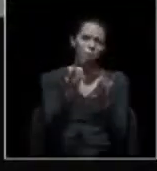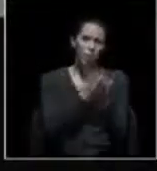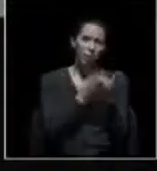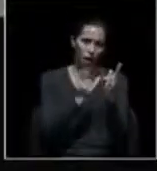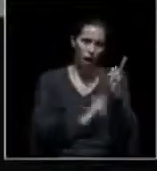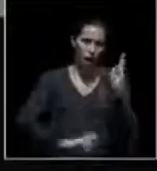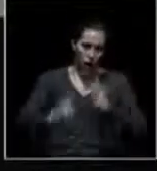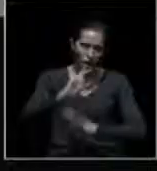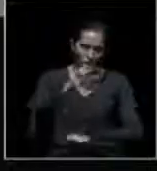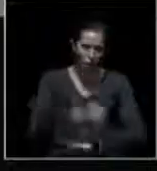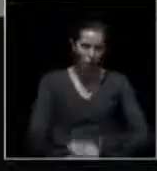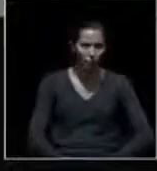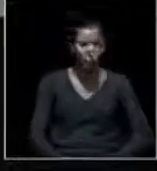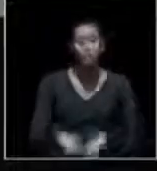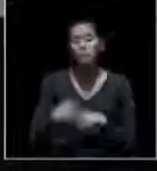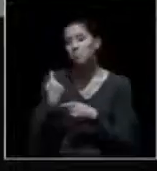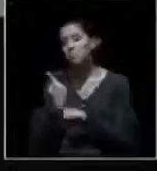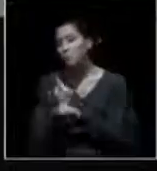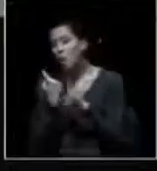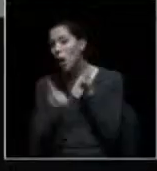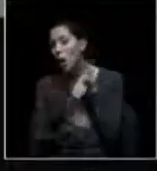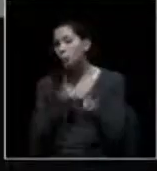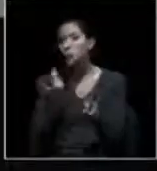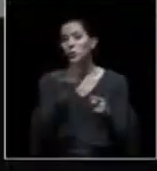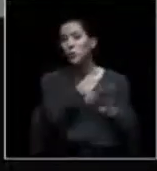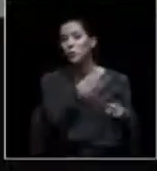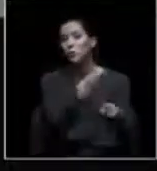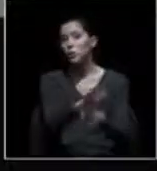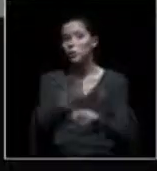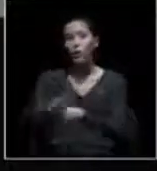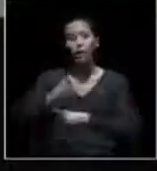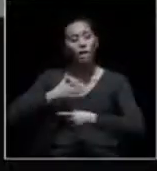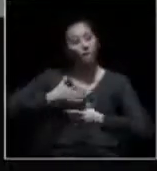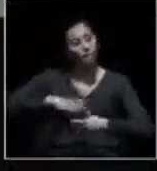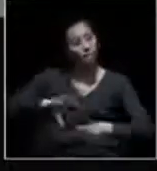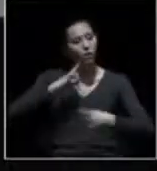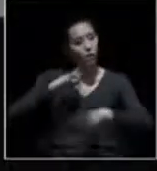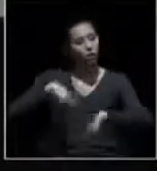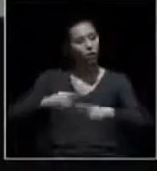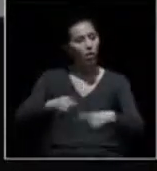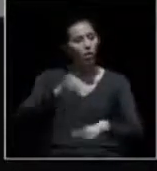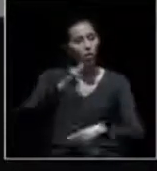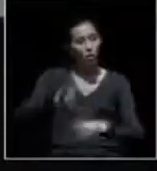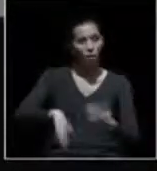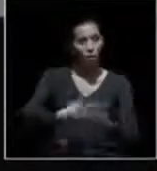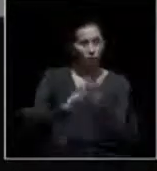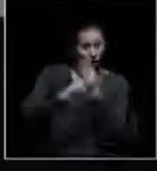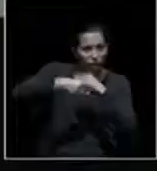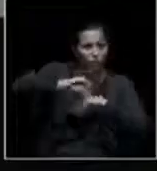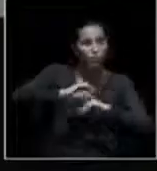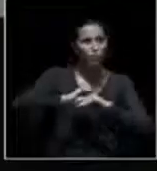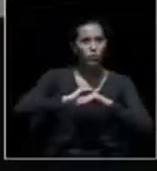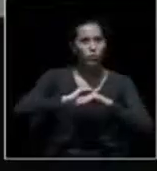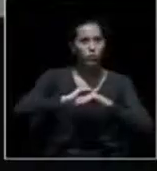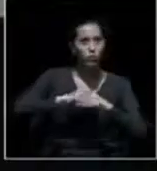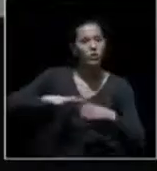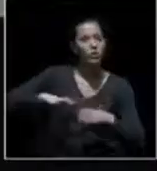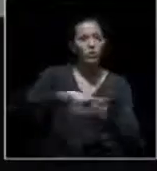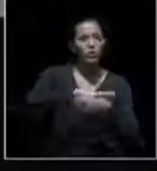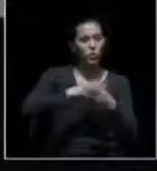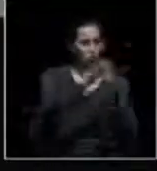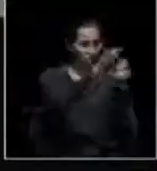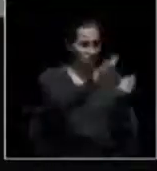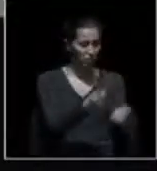longe. E estes são apenas alguns exemplos que queríamos referir e reforçamos que a situação financeira do município